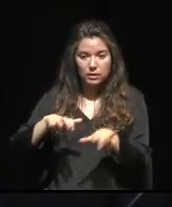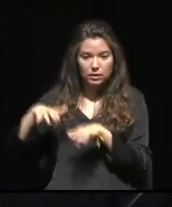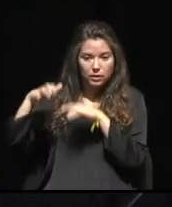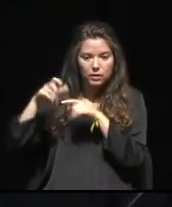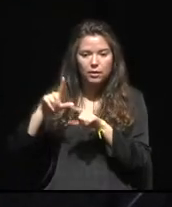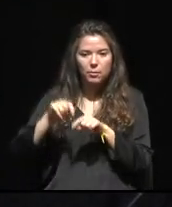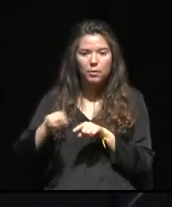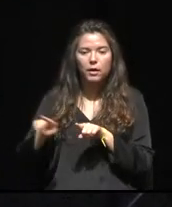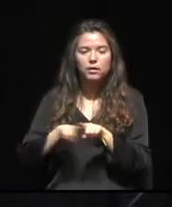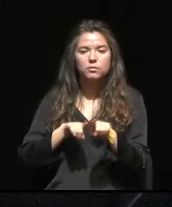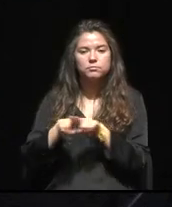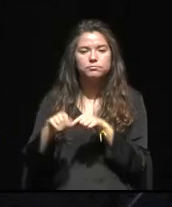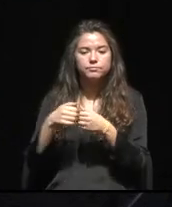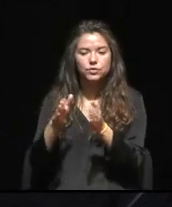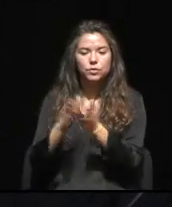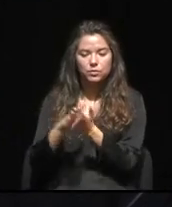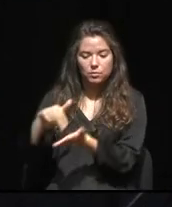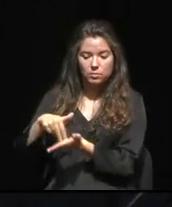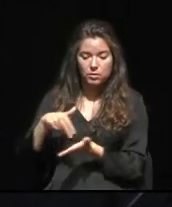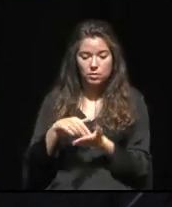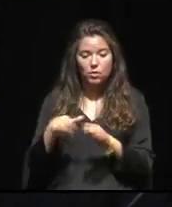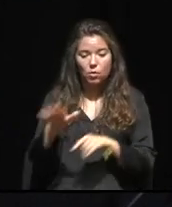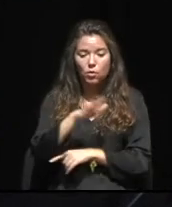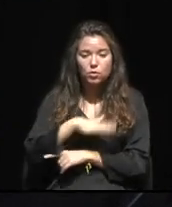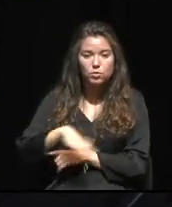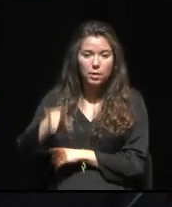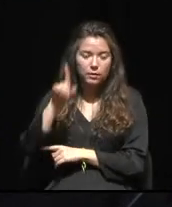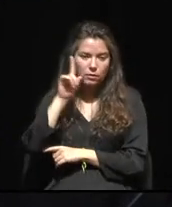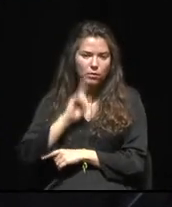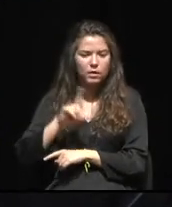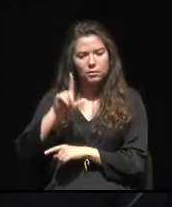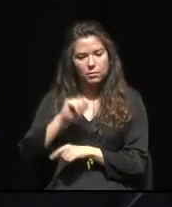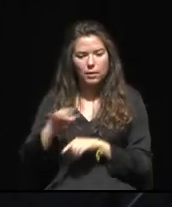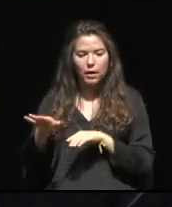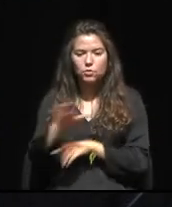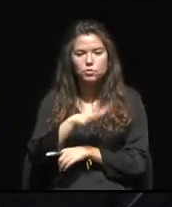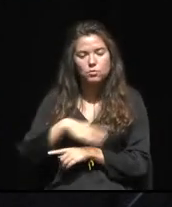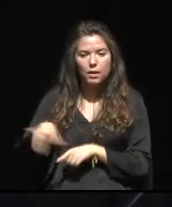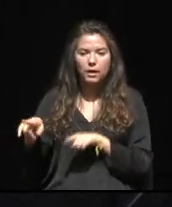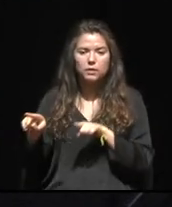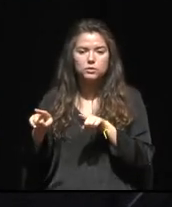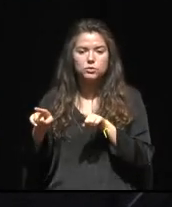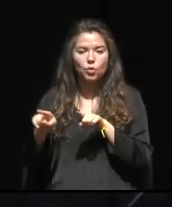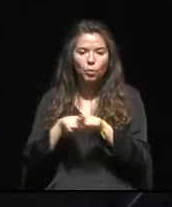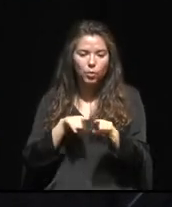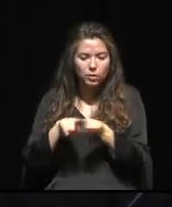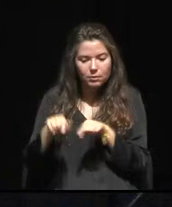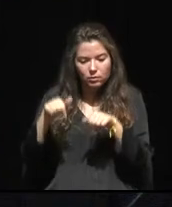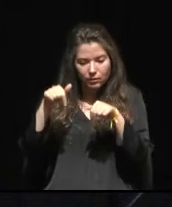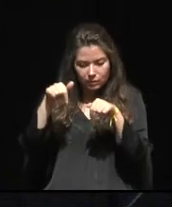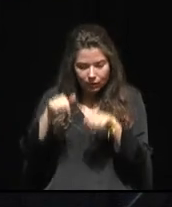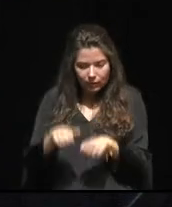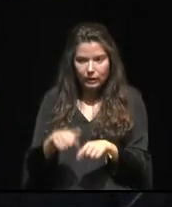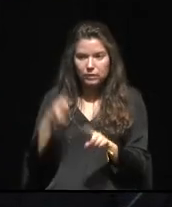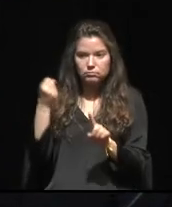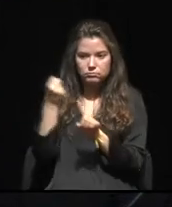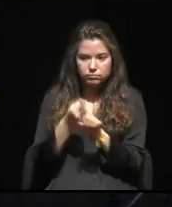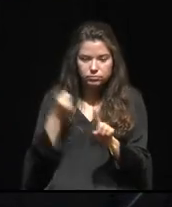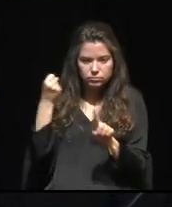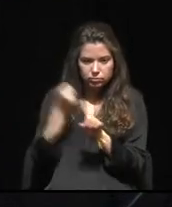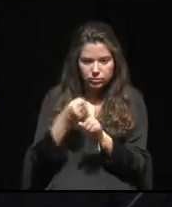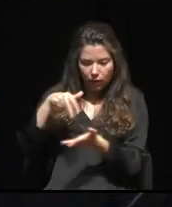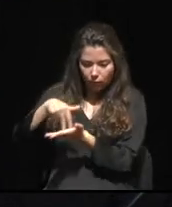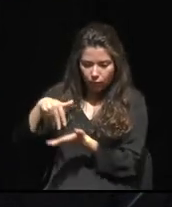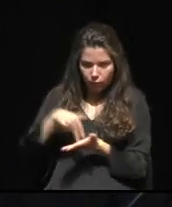presentes o espaço da mulher é também o espaço político e tantas e tantos lutaram para nós aqui estarmos nestes quase